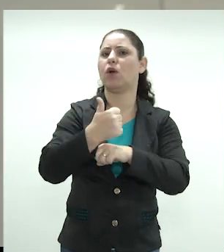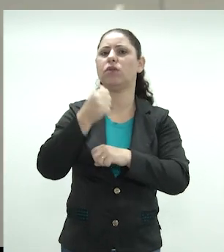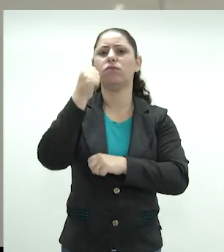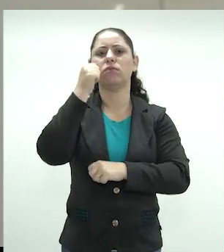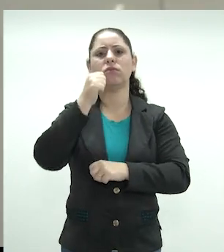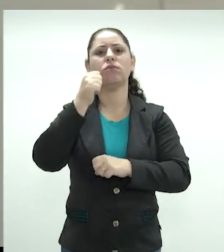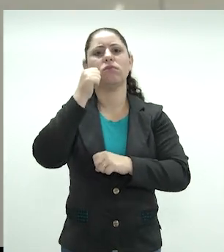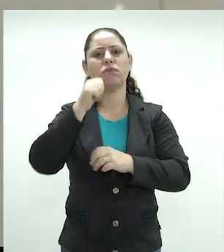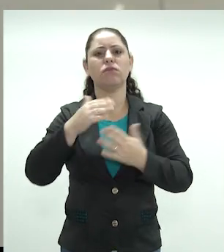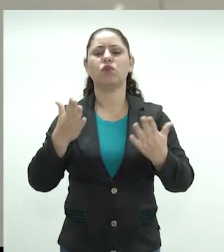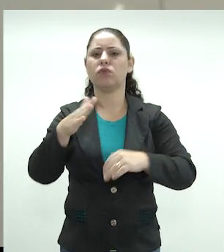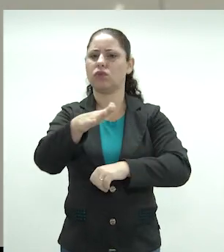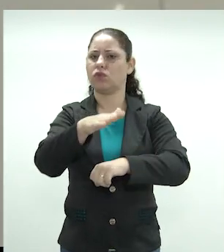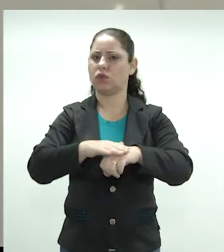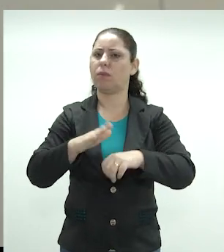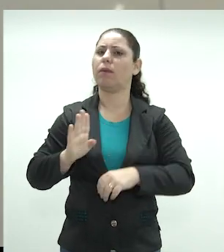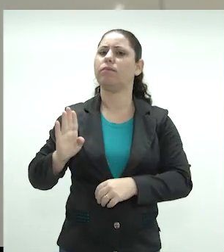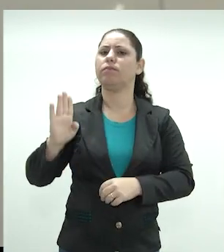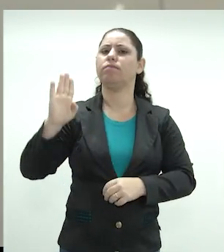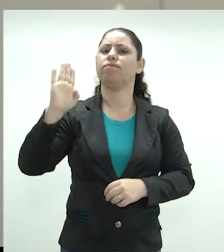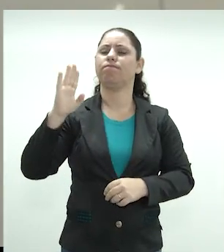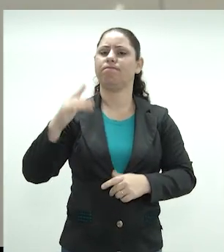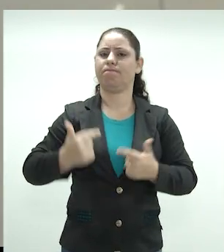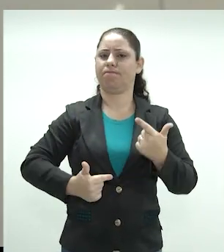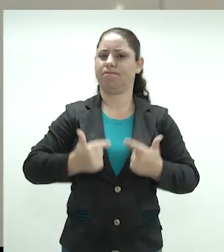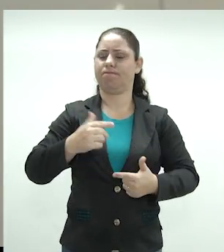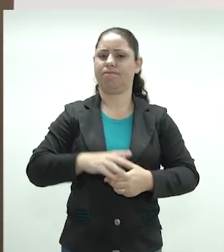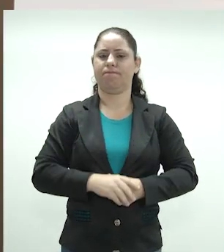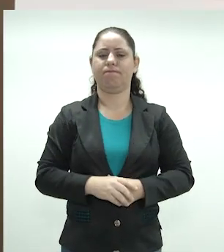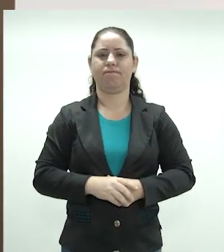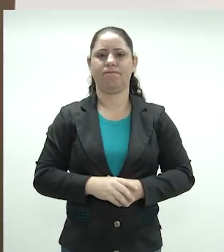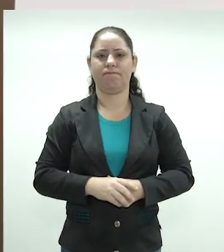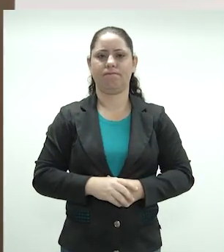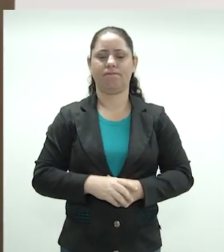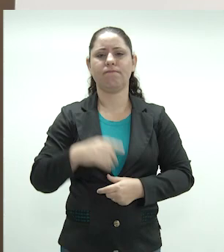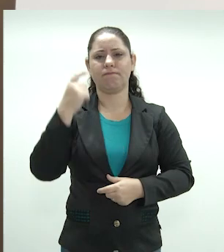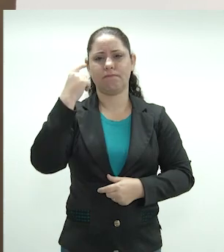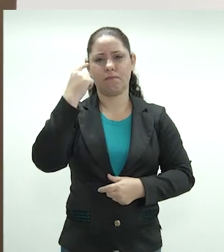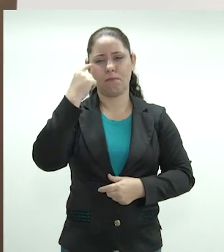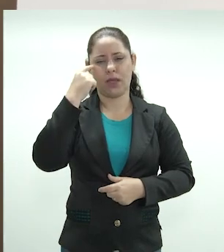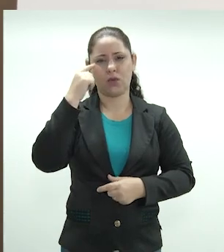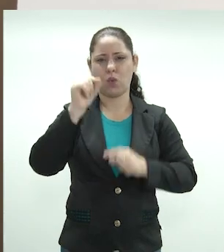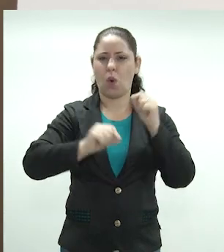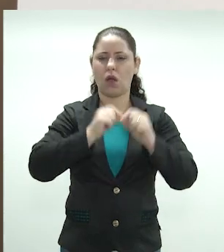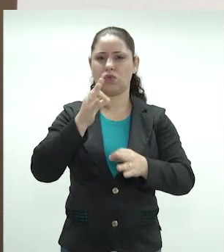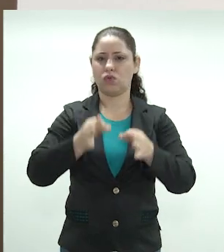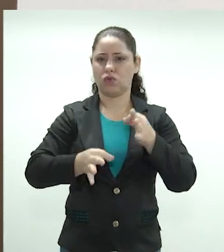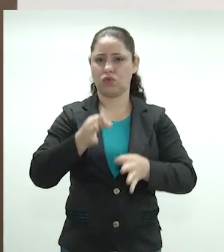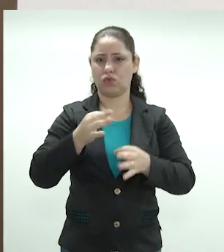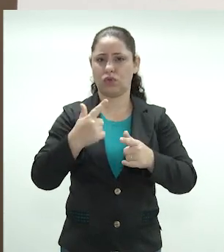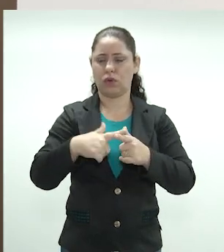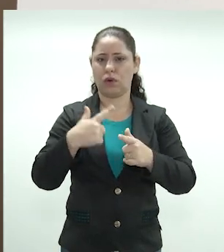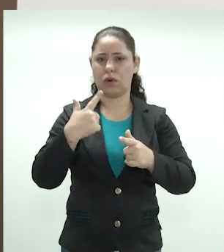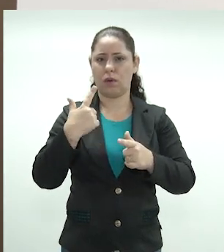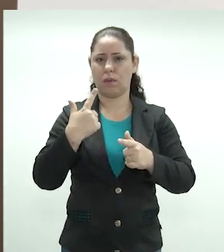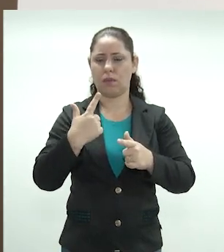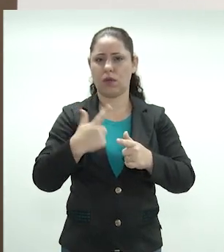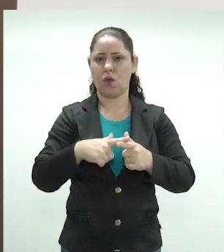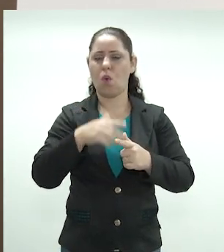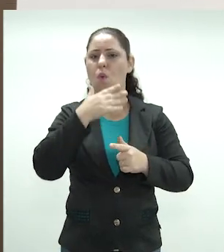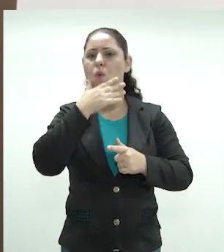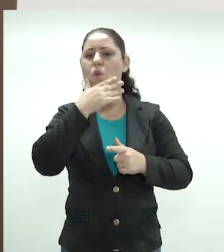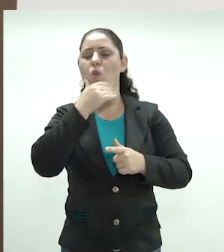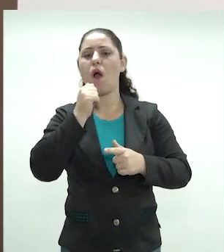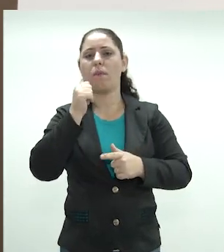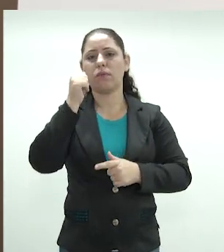essa mulher quando chamam ela para fazer parte da política. E eu acho extremamente injusto, porque a disputa entre homens